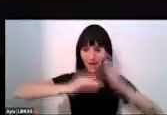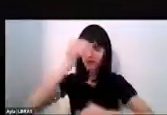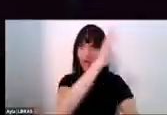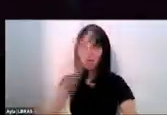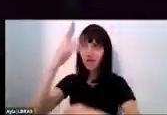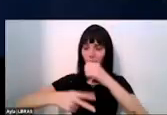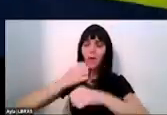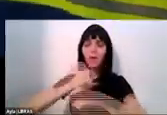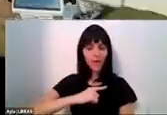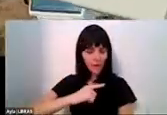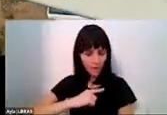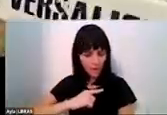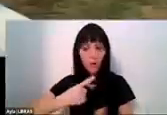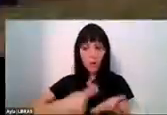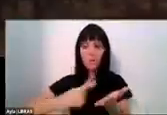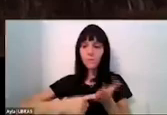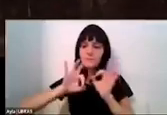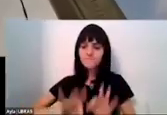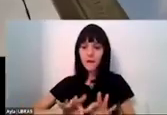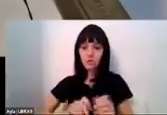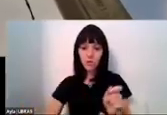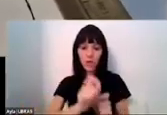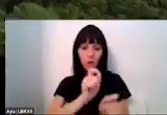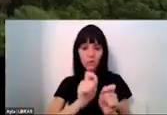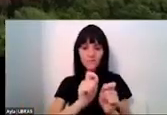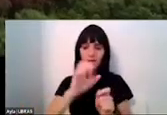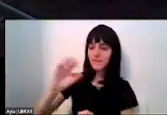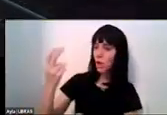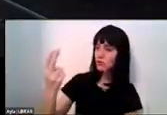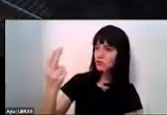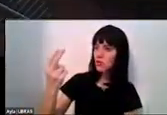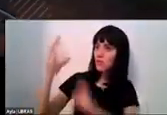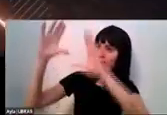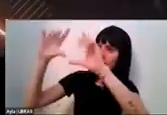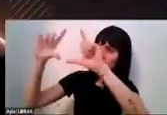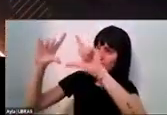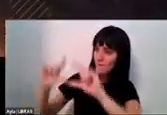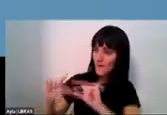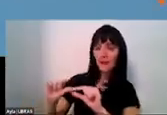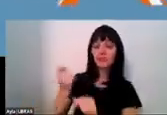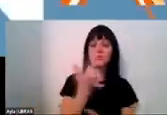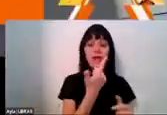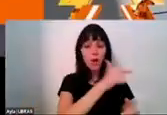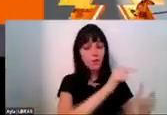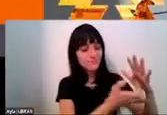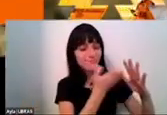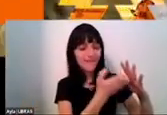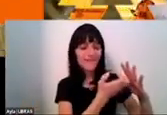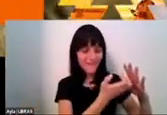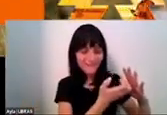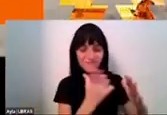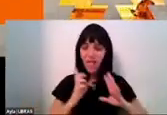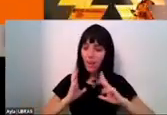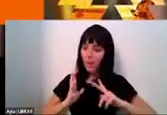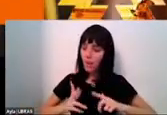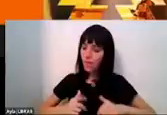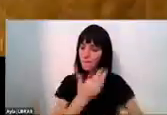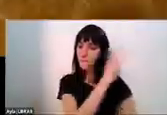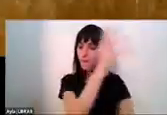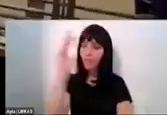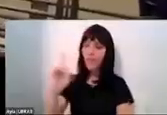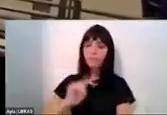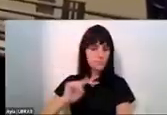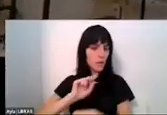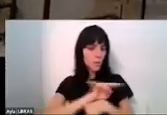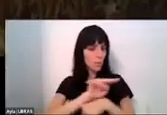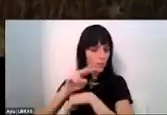tanto crescimento, a Copel responde em duas frentes. Faz o maior programa de modernização de energia rural do país, para garantir a expansão do agro paranaense, um dos